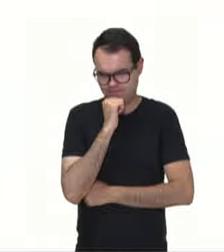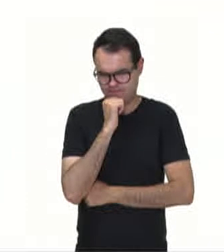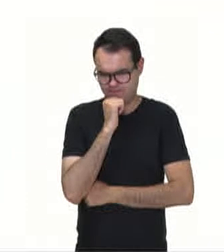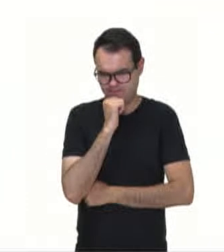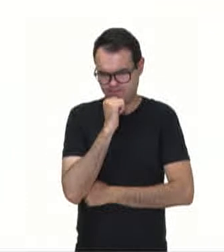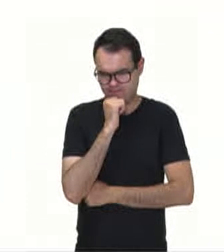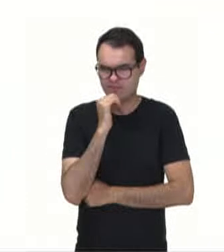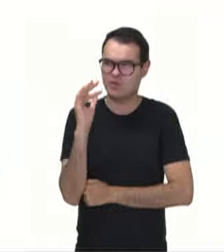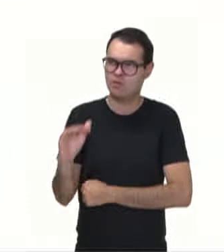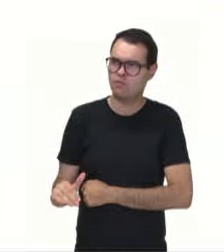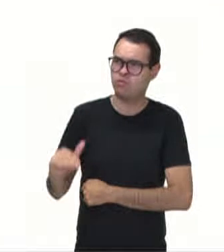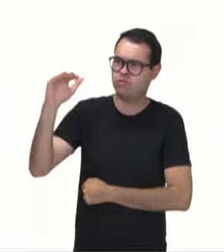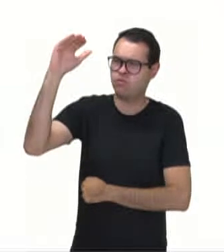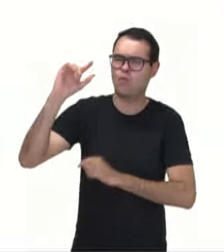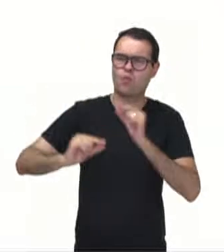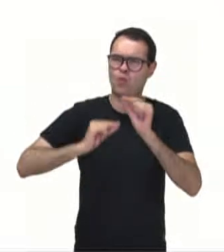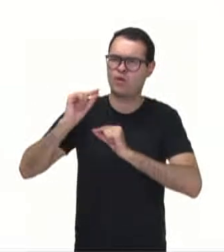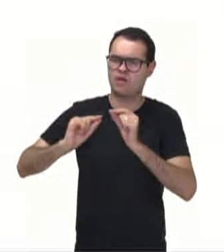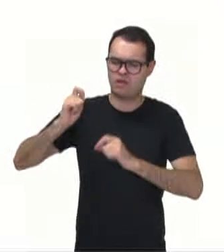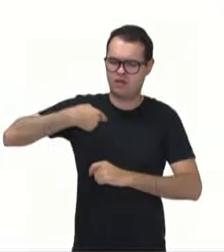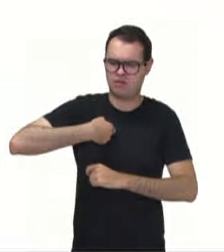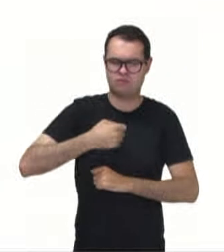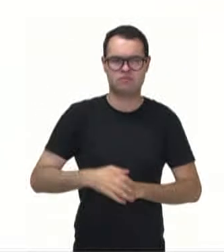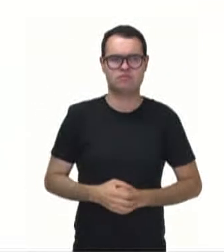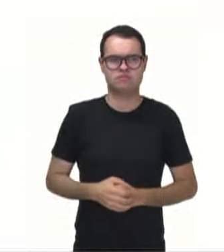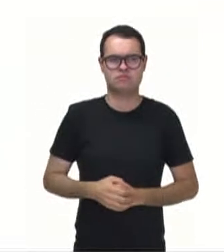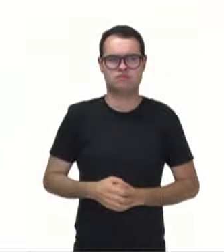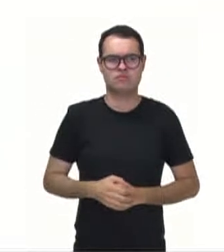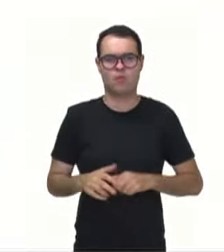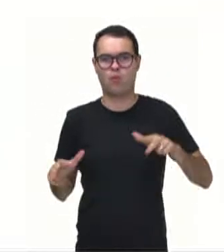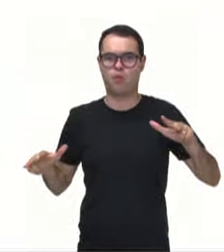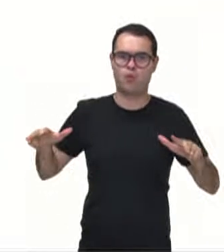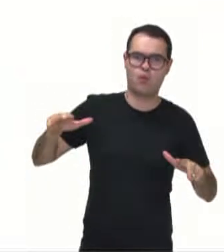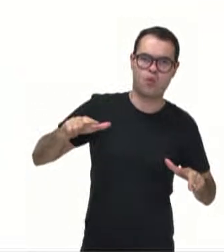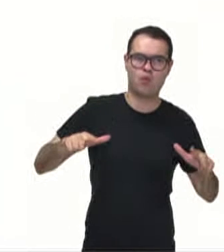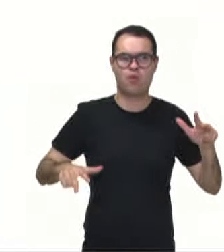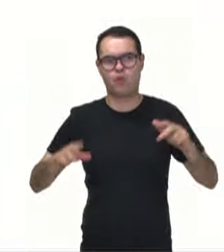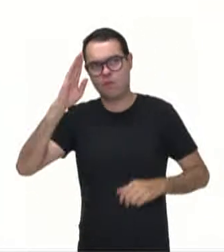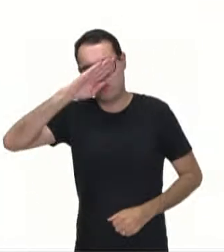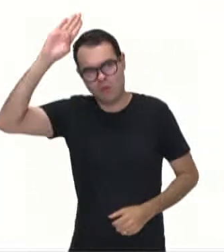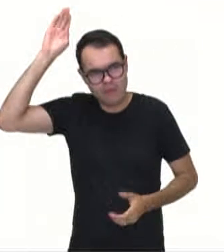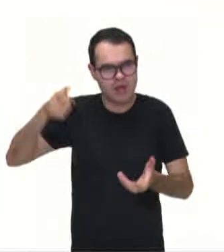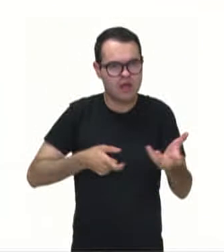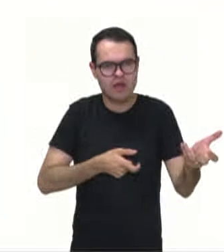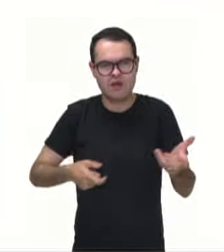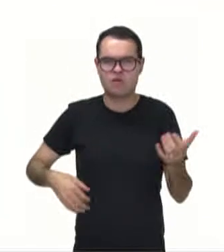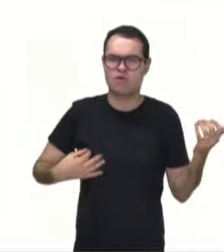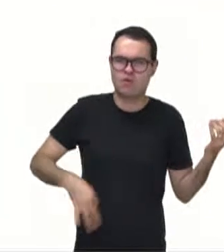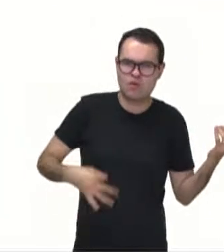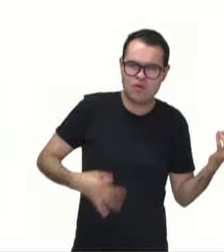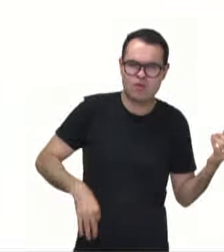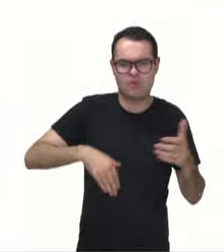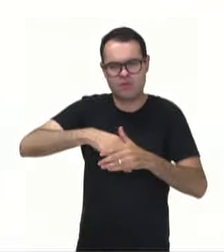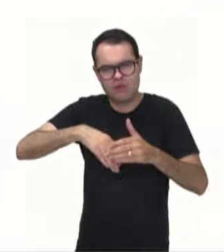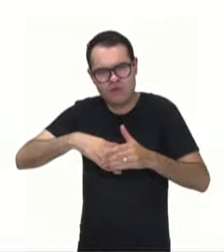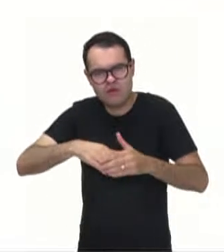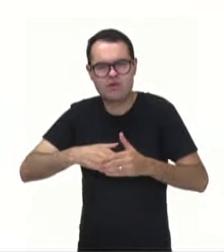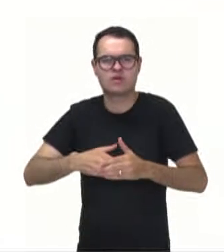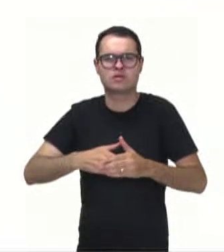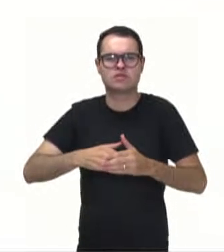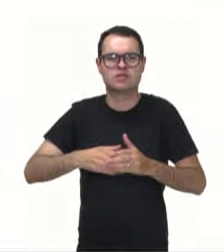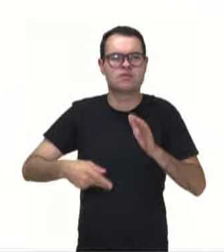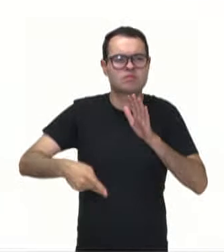sea grande? Astronauta, bombeiro, rockstar, craque de futebol, superestrella